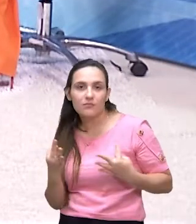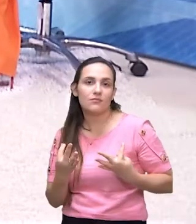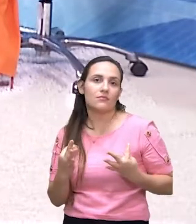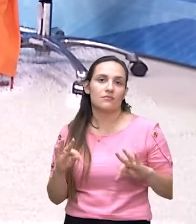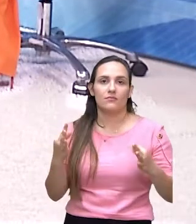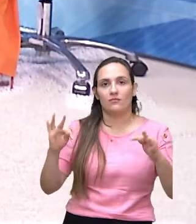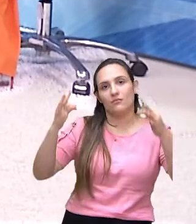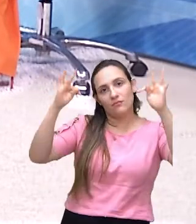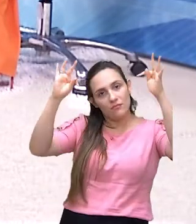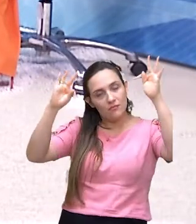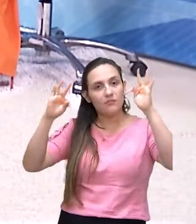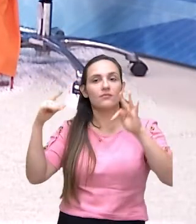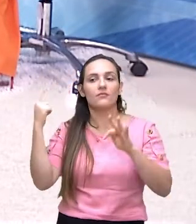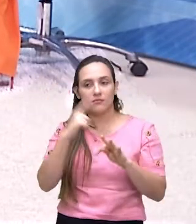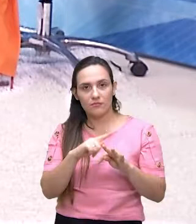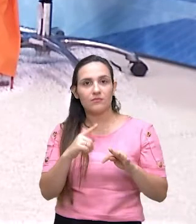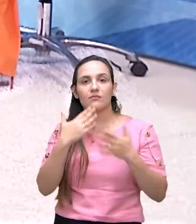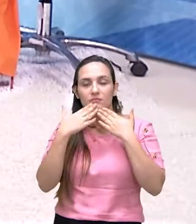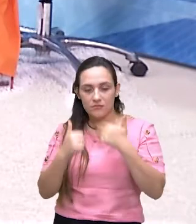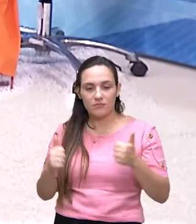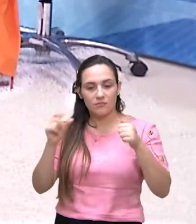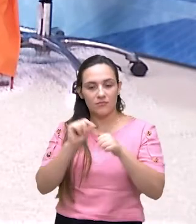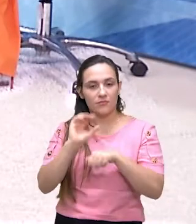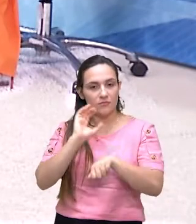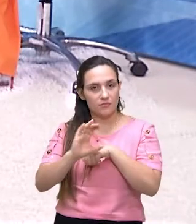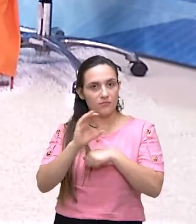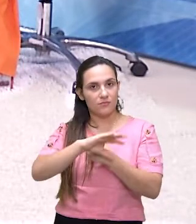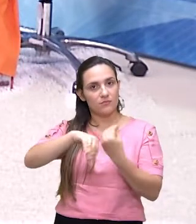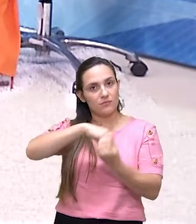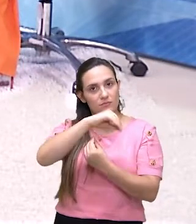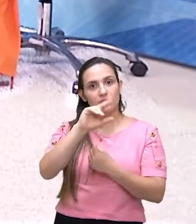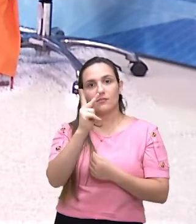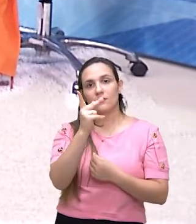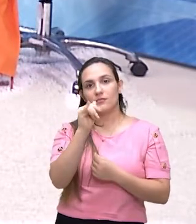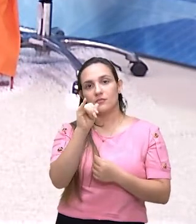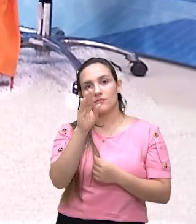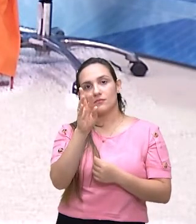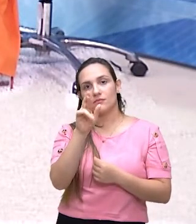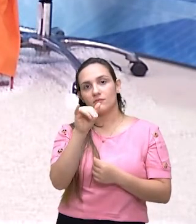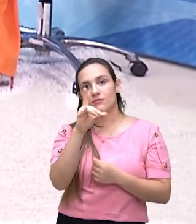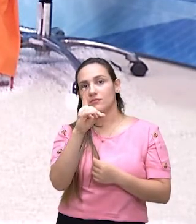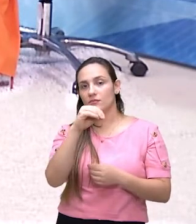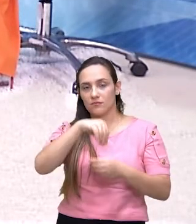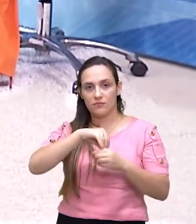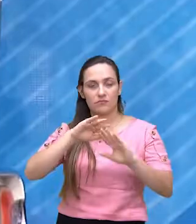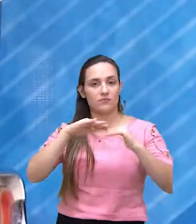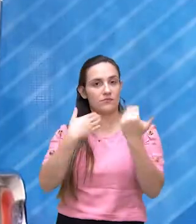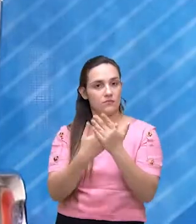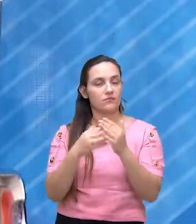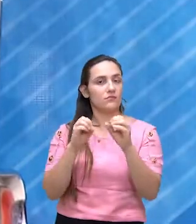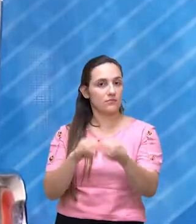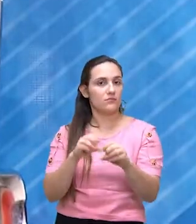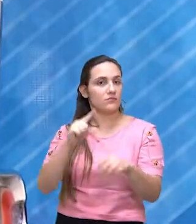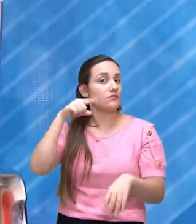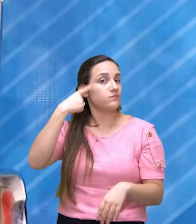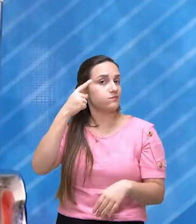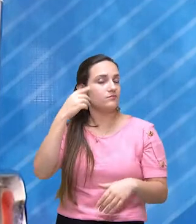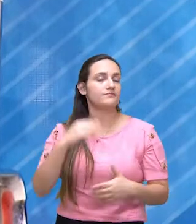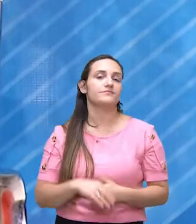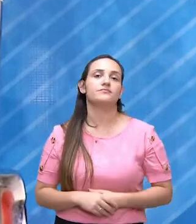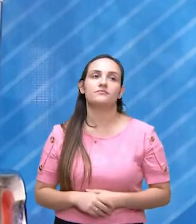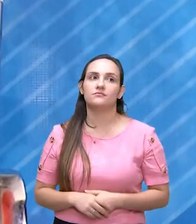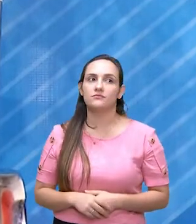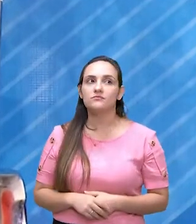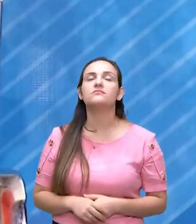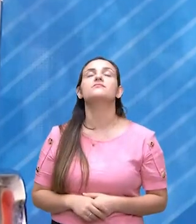as nossas tecnologias e técnicas para que a gente possa ter famoso concurso híbrido dentro da Escola Superior eu acho que sim é